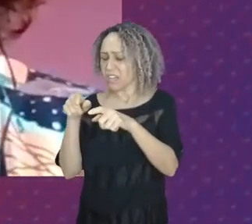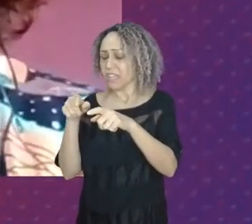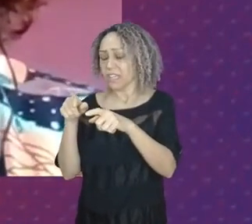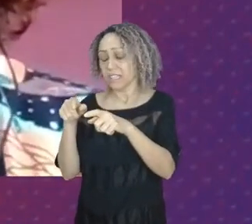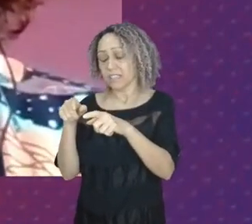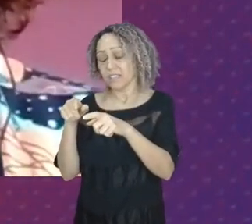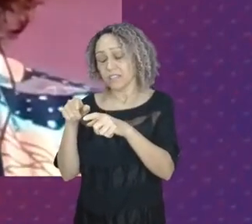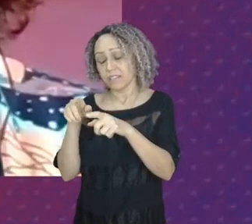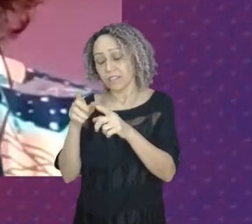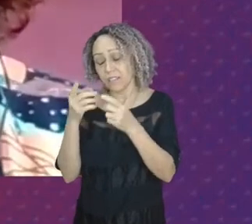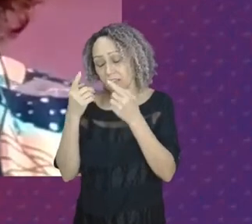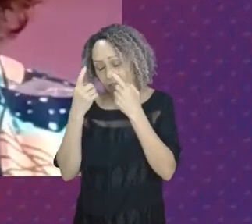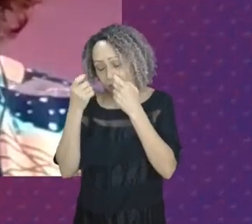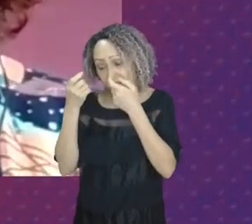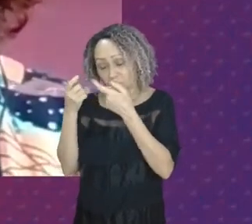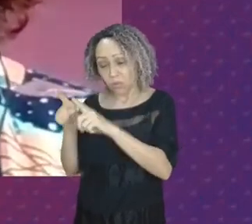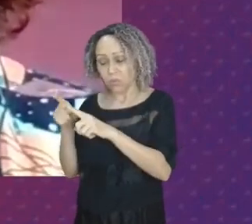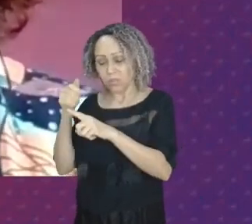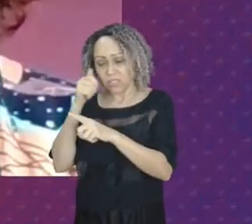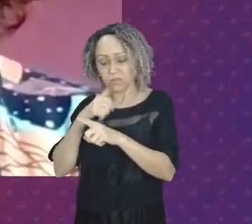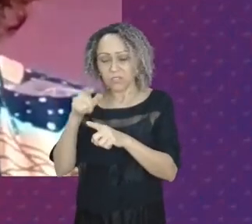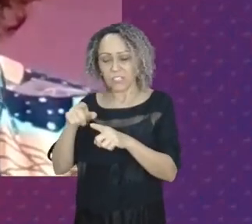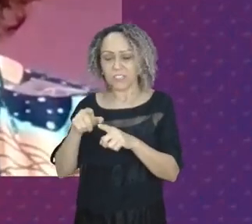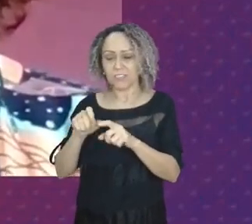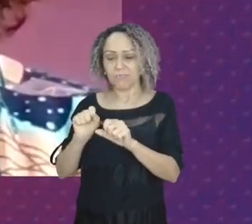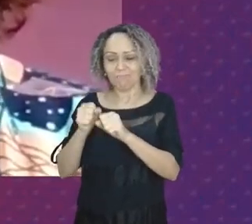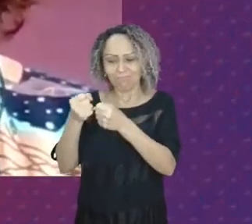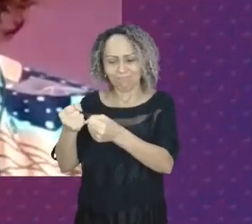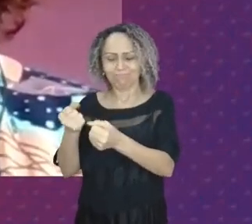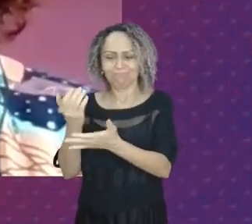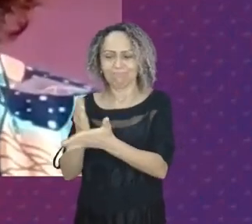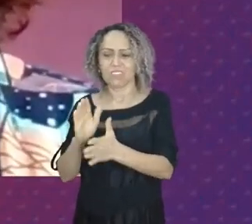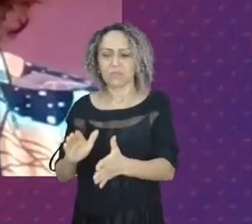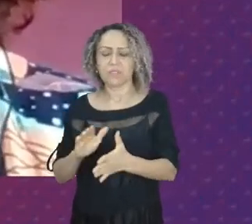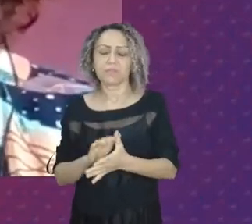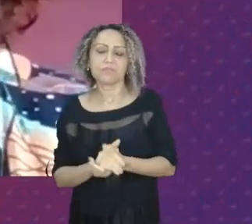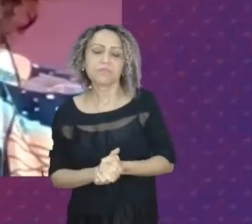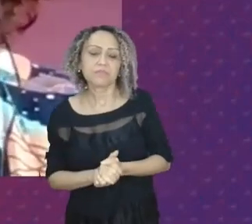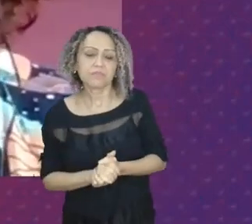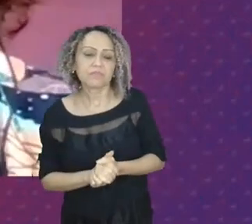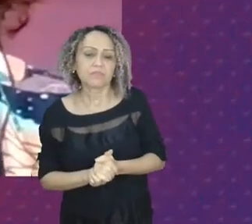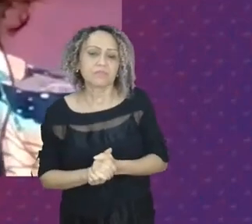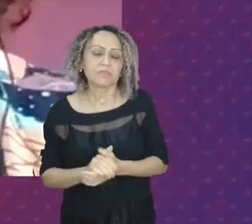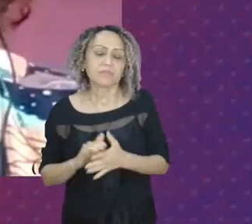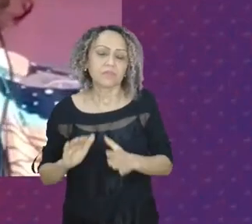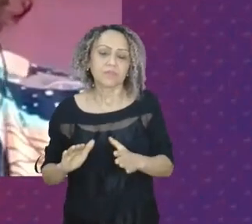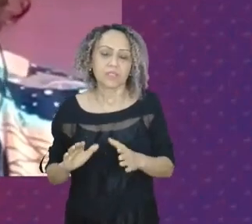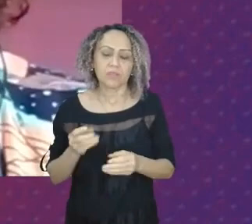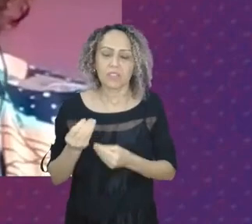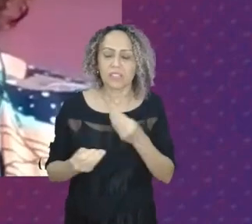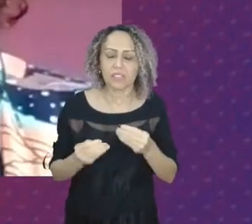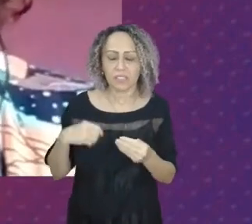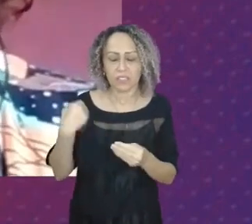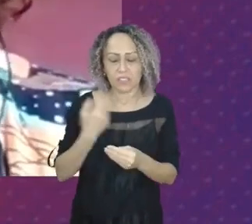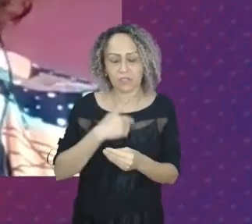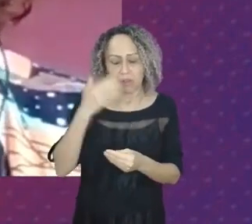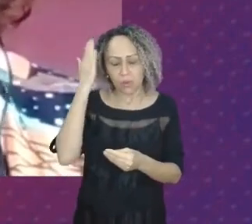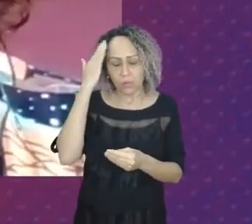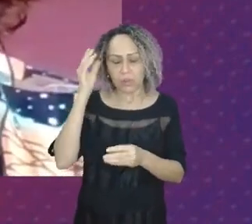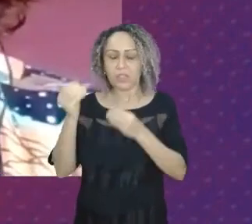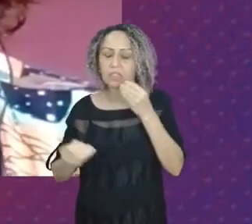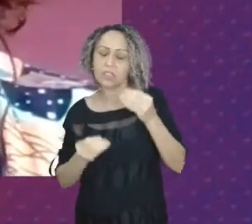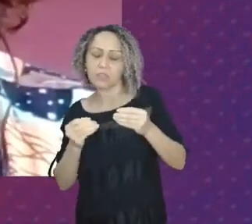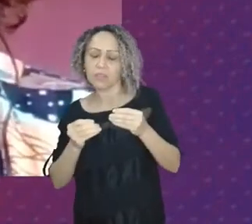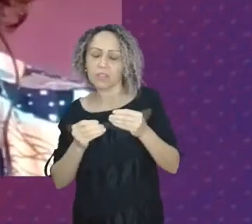depois vai dar origem para que a gente, o que vai originar uma discussão para que a gente consiga compreender os serviços, as redes e as